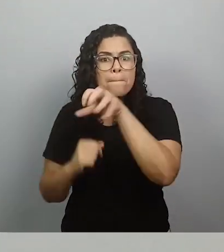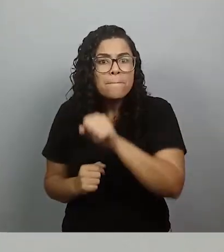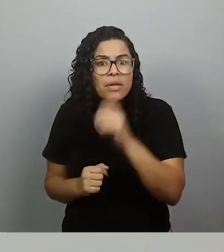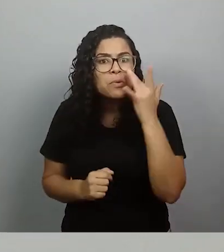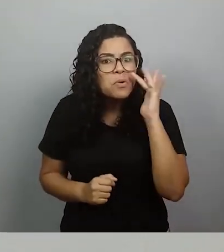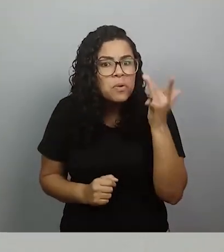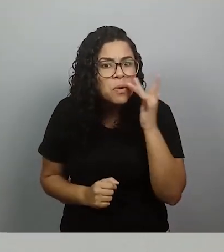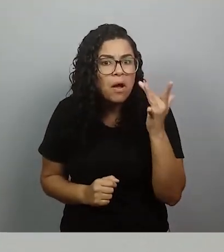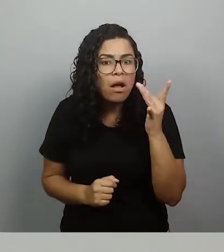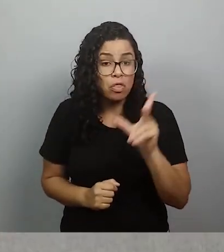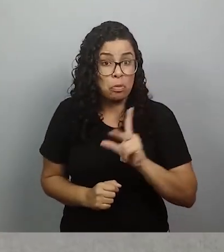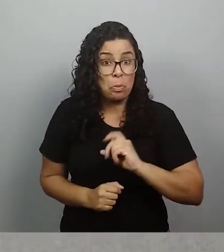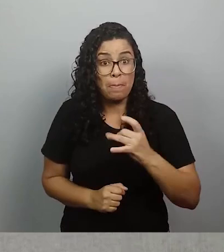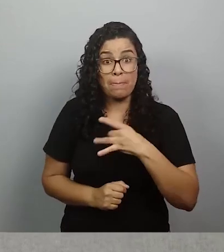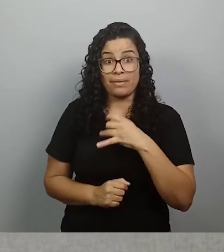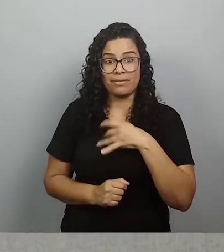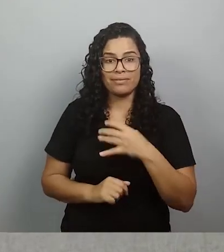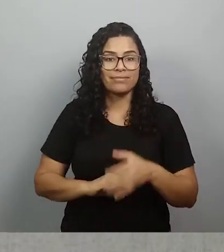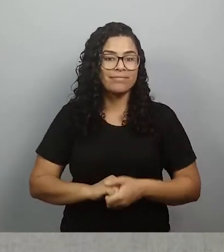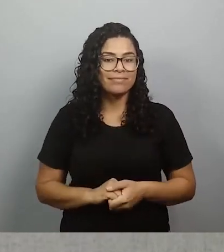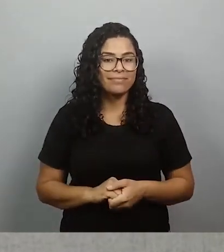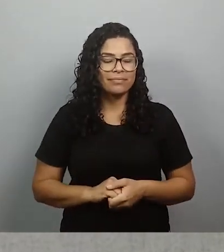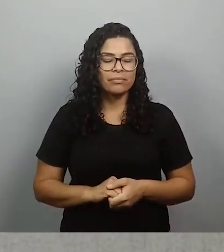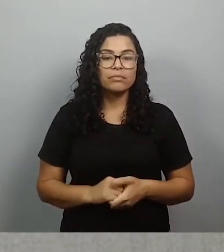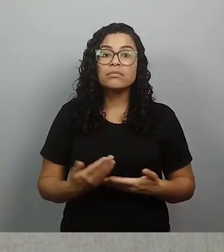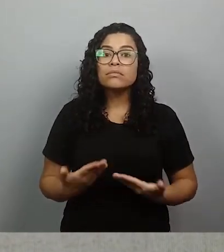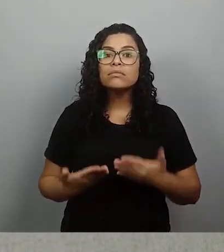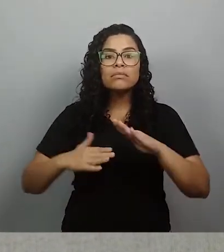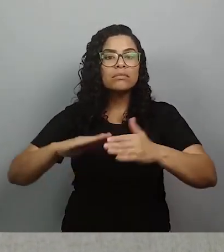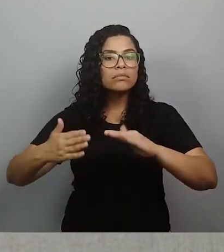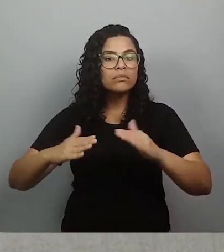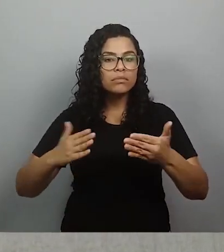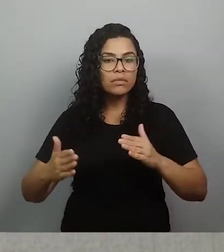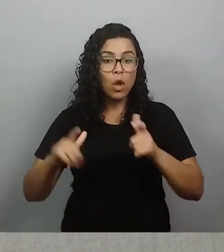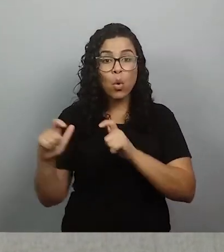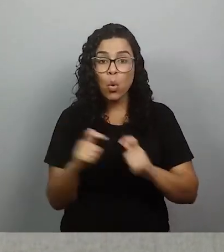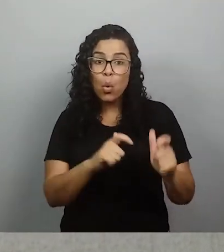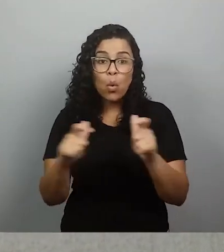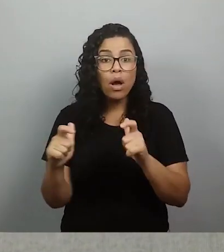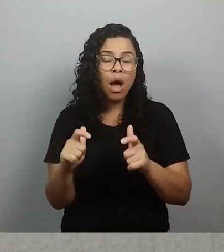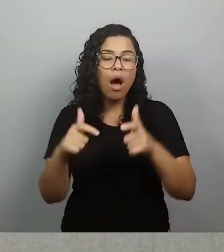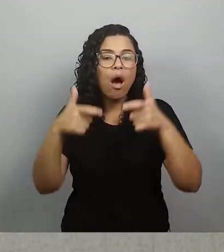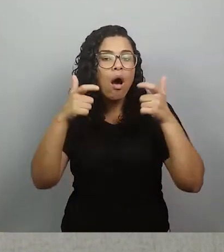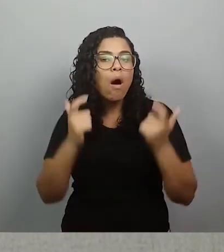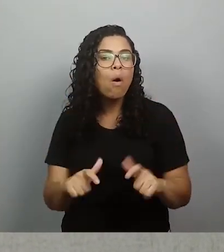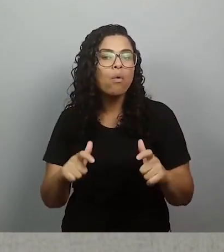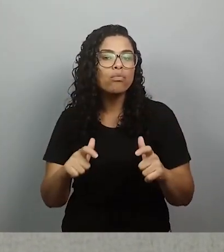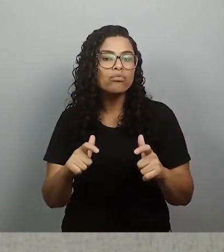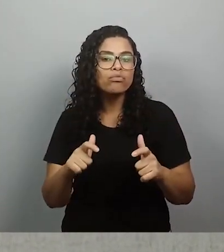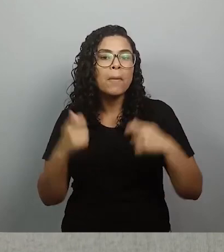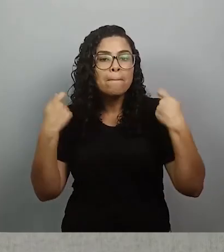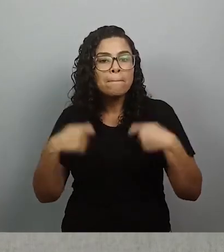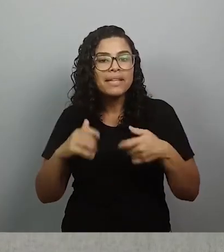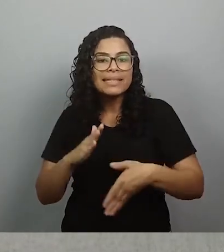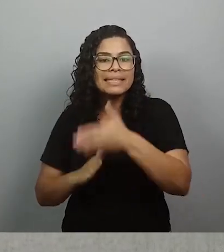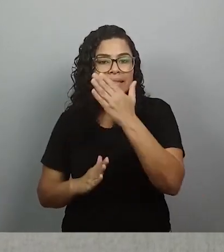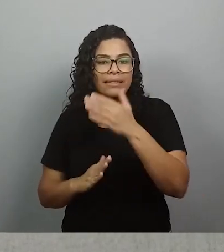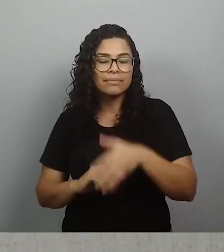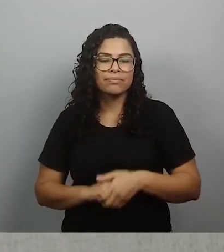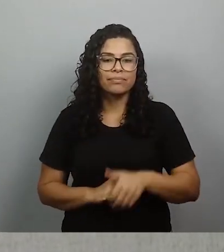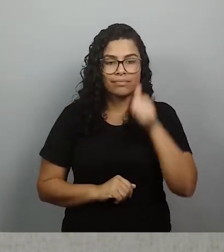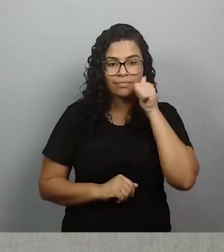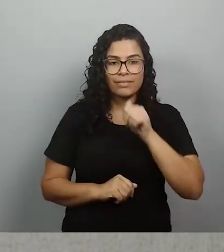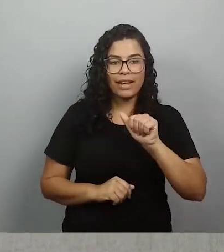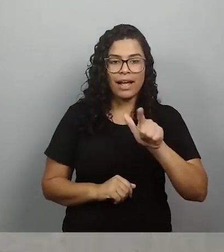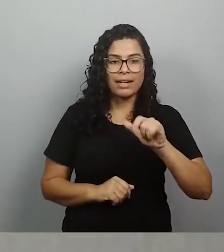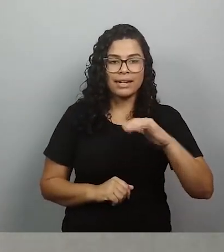Sério? Ai, que medo. Nessas cartas estão os lugares por onde eles terão que passar. Alice, escolhe